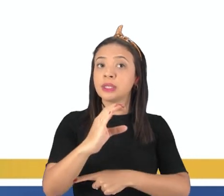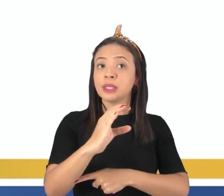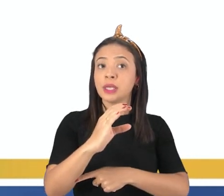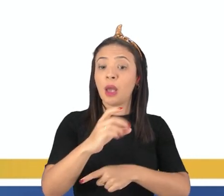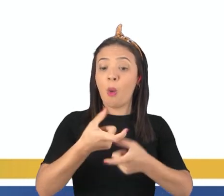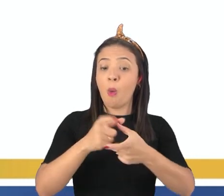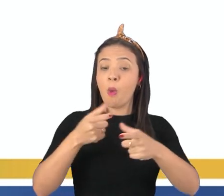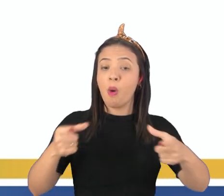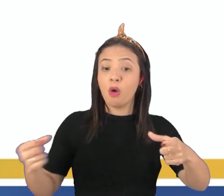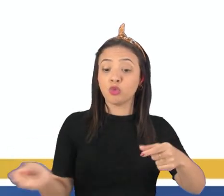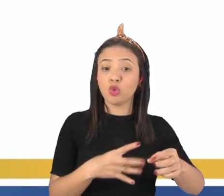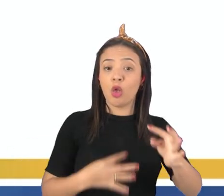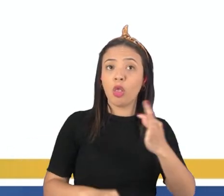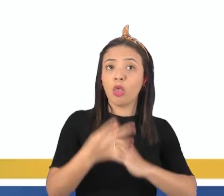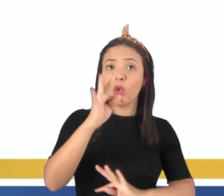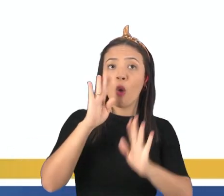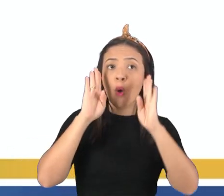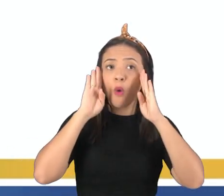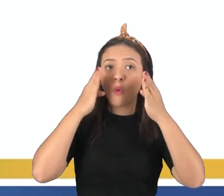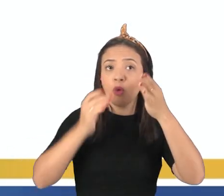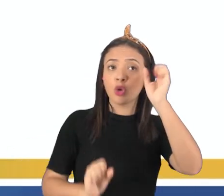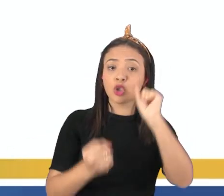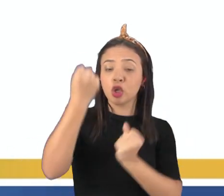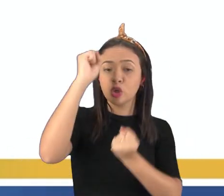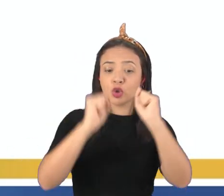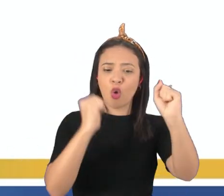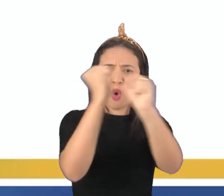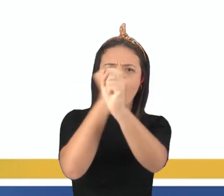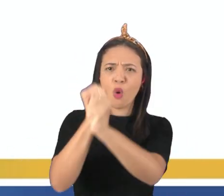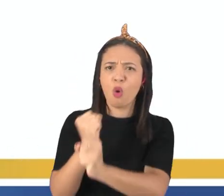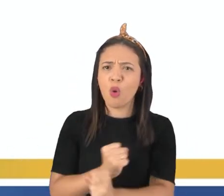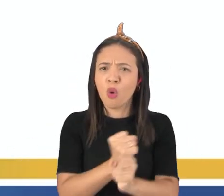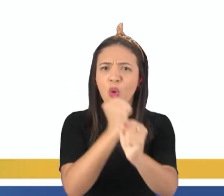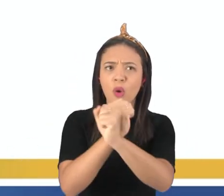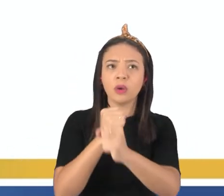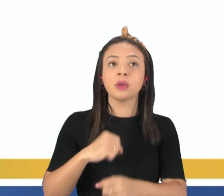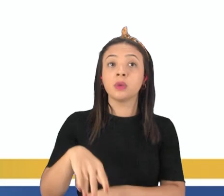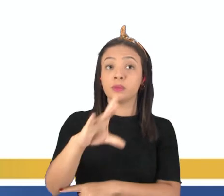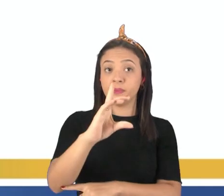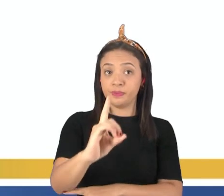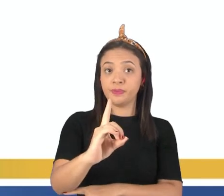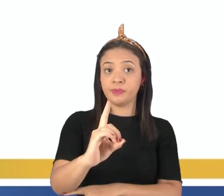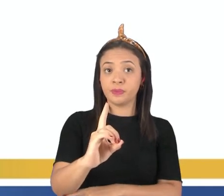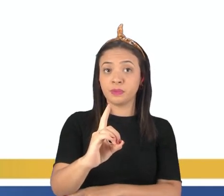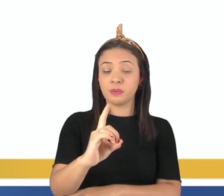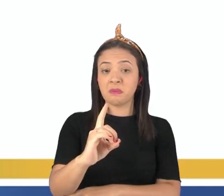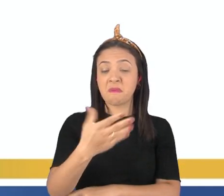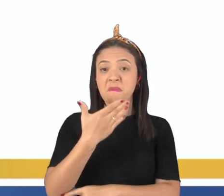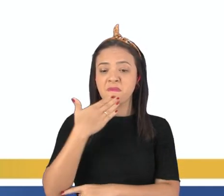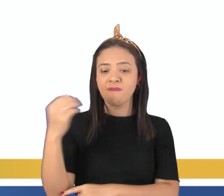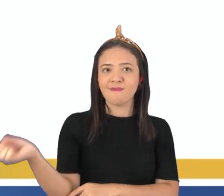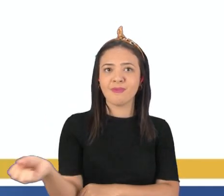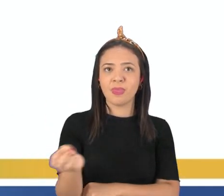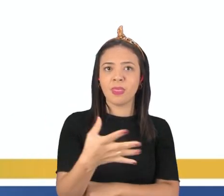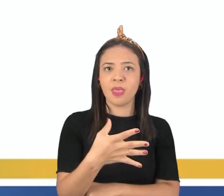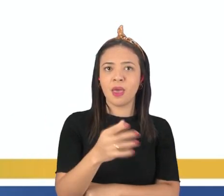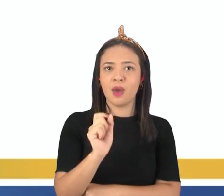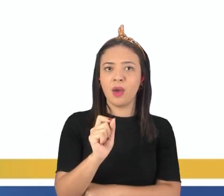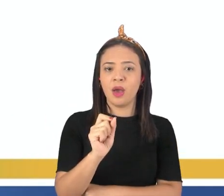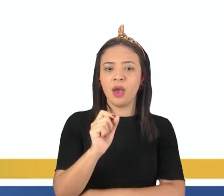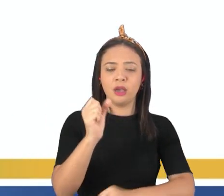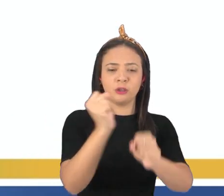novas tecnologias voltadas para a indústria da construção civil. E letra D: modernização das